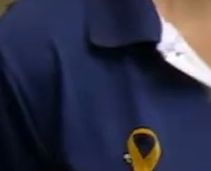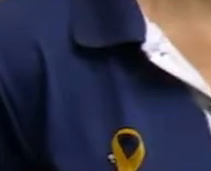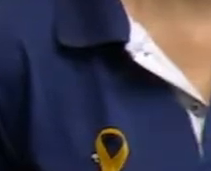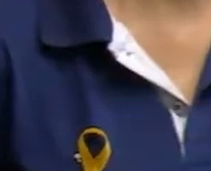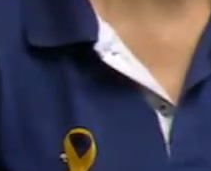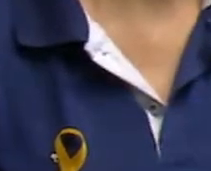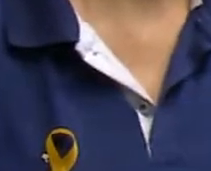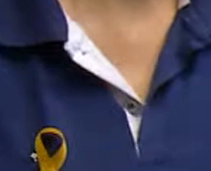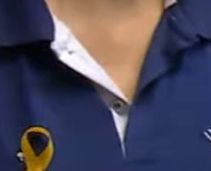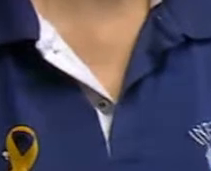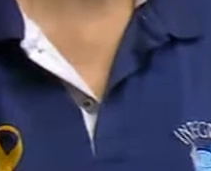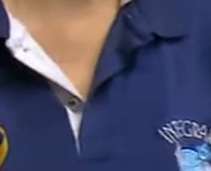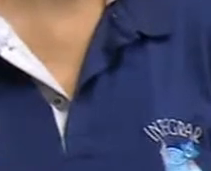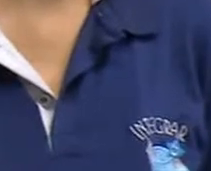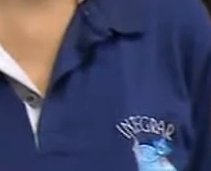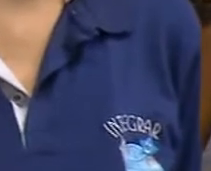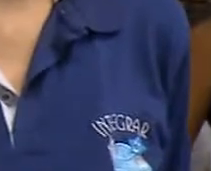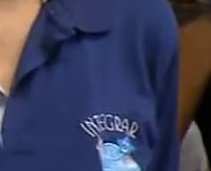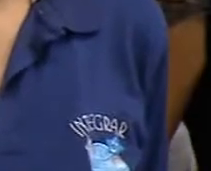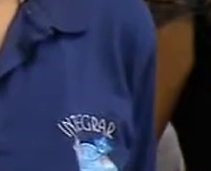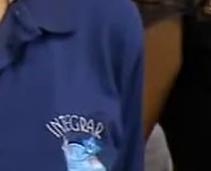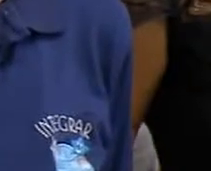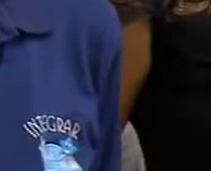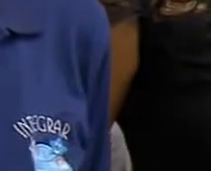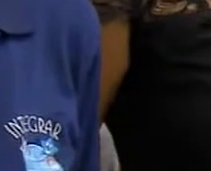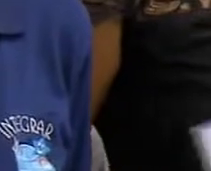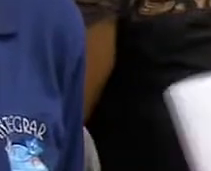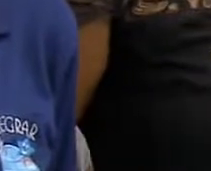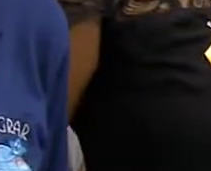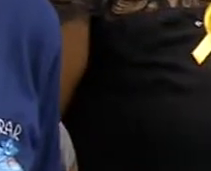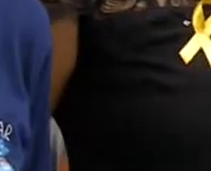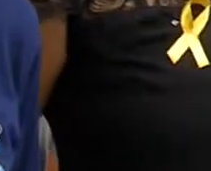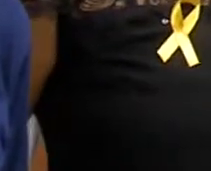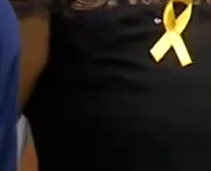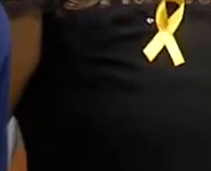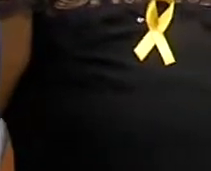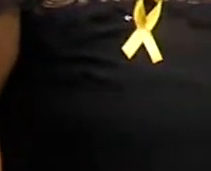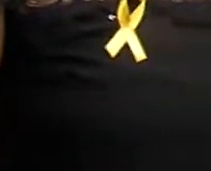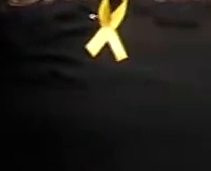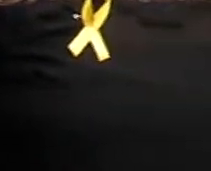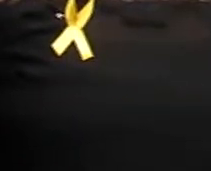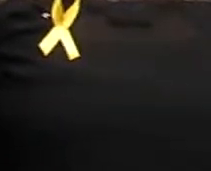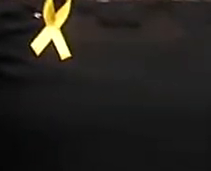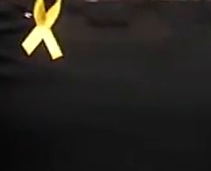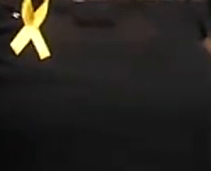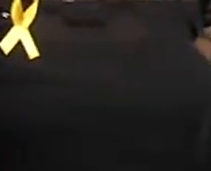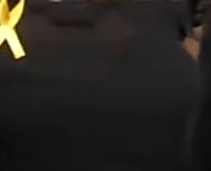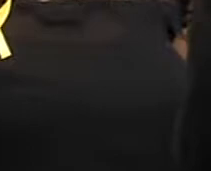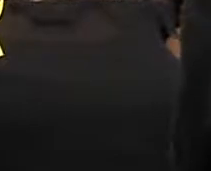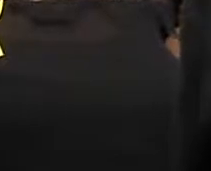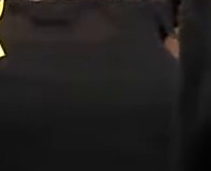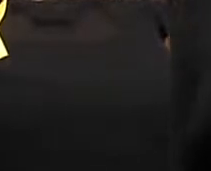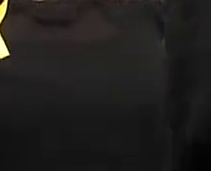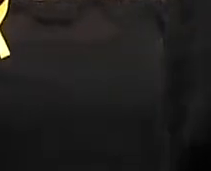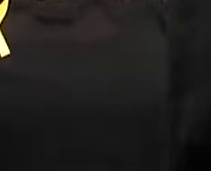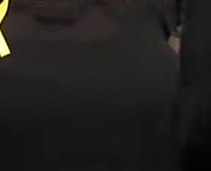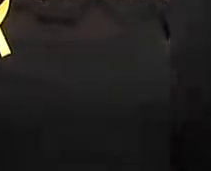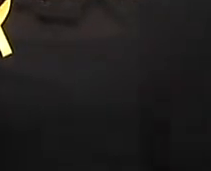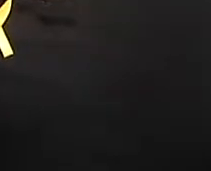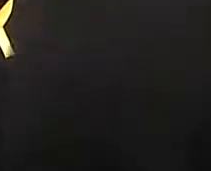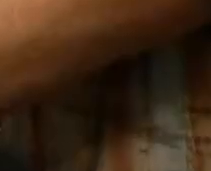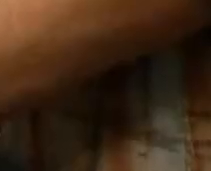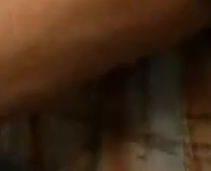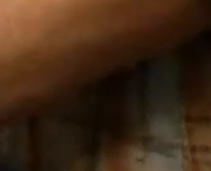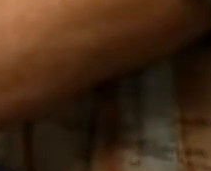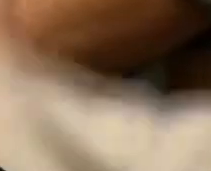professorado, auxiliar de educação, enfim. Pessoas que hoje eu, nesse gesto simples aqui,